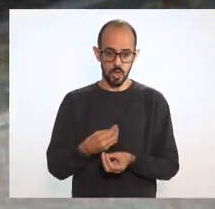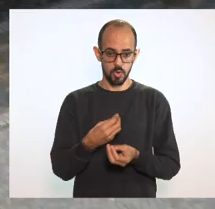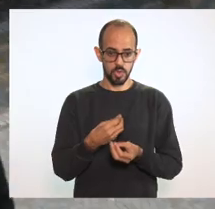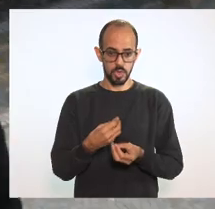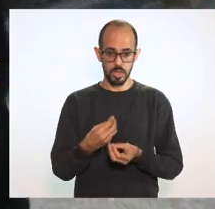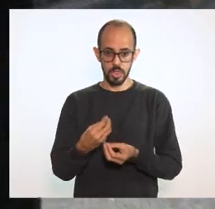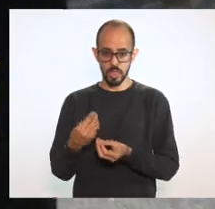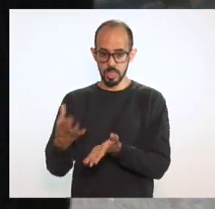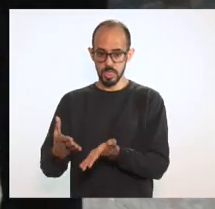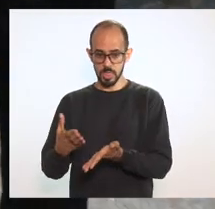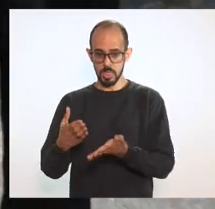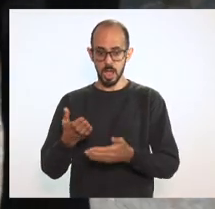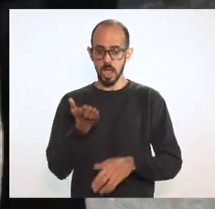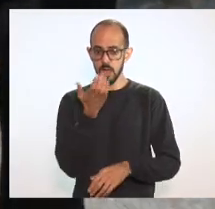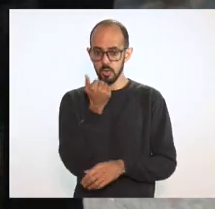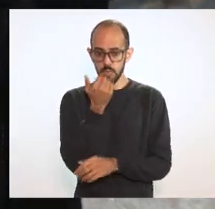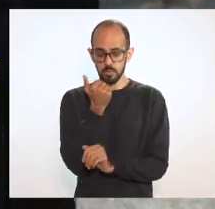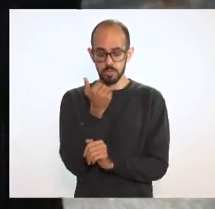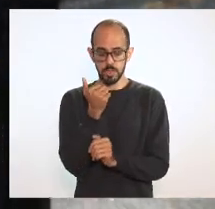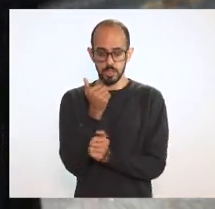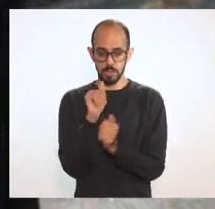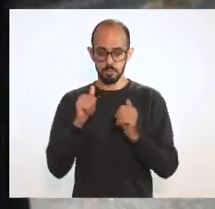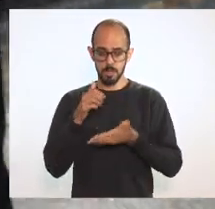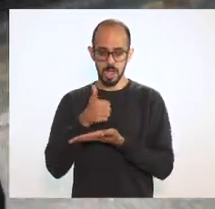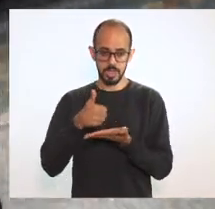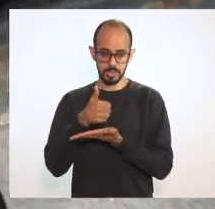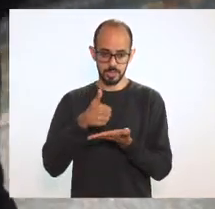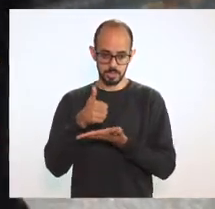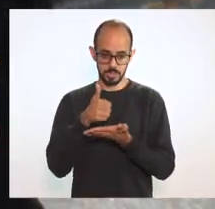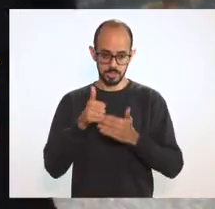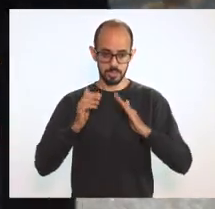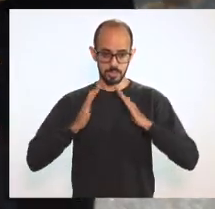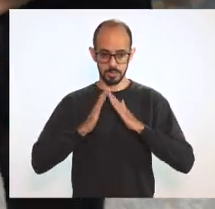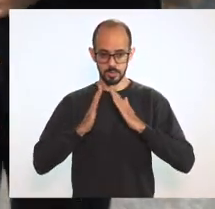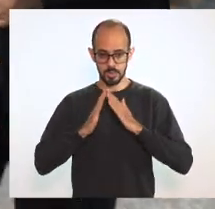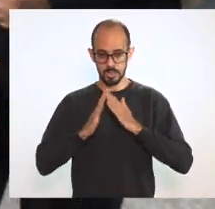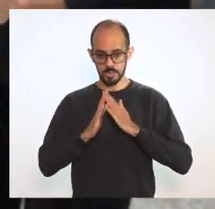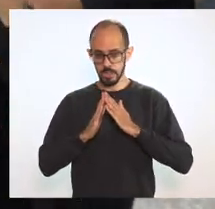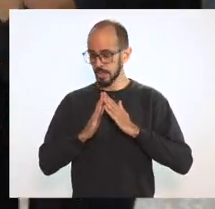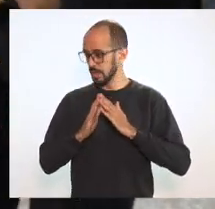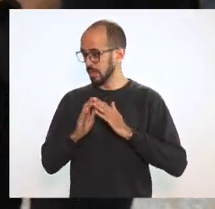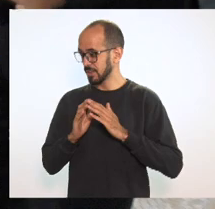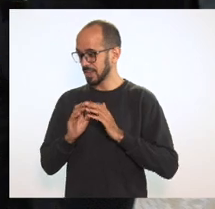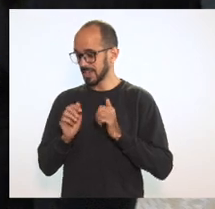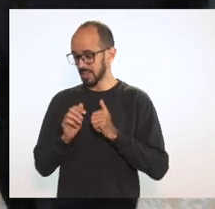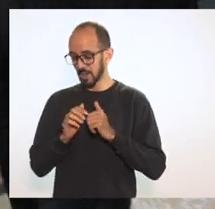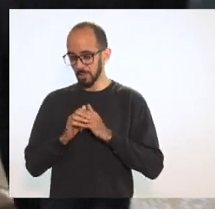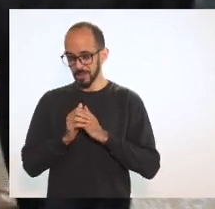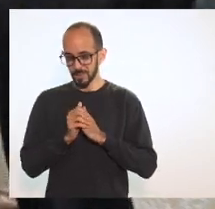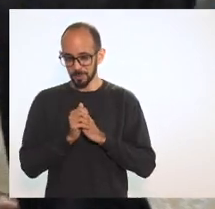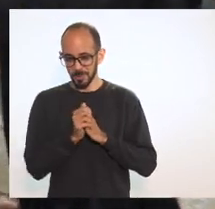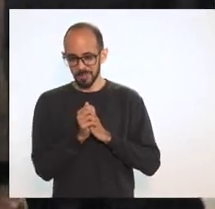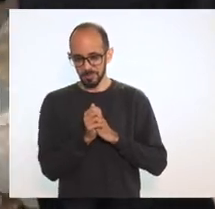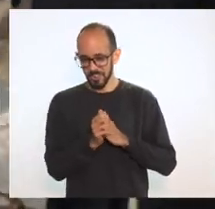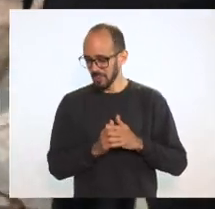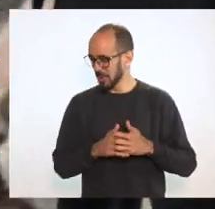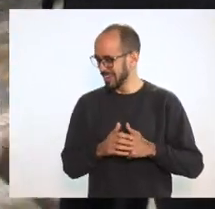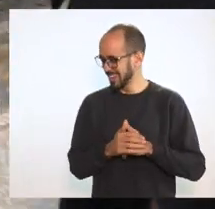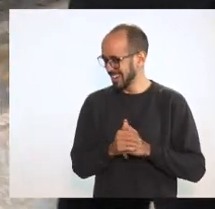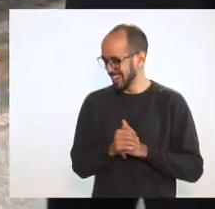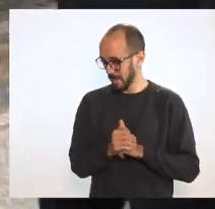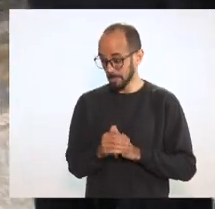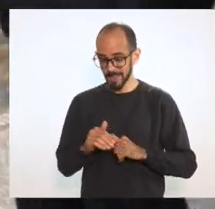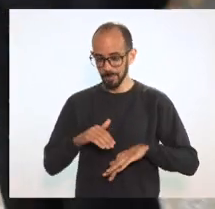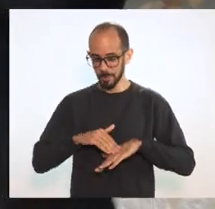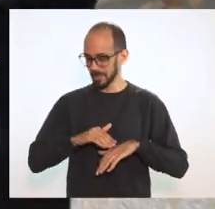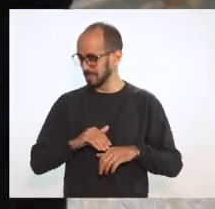cada pai de família, de cada mãe de família. No caso especial das escolas, eu acho que não tem nem o que discutir, que se trata de um serviço